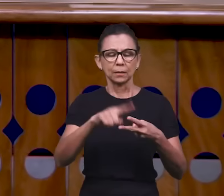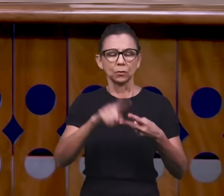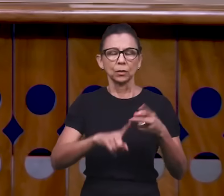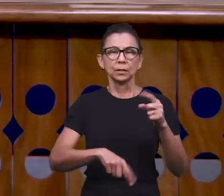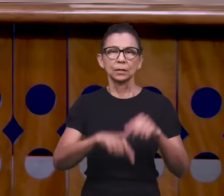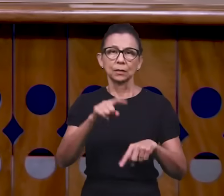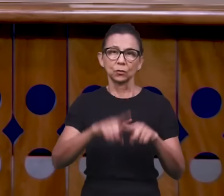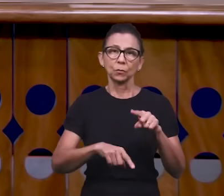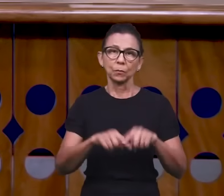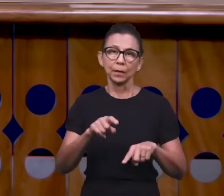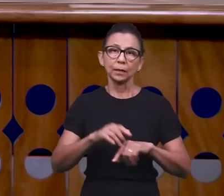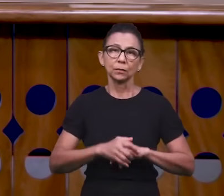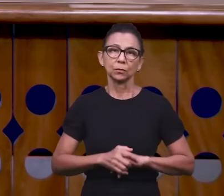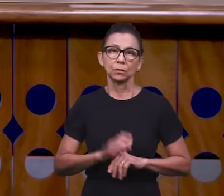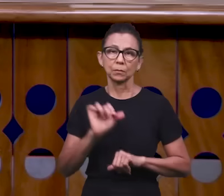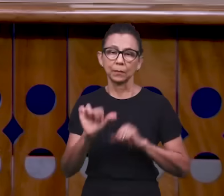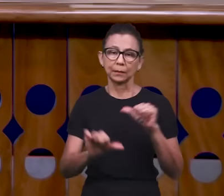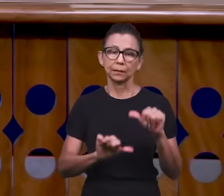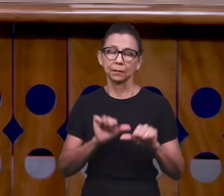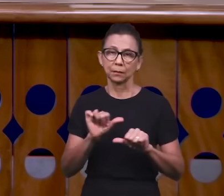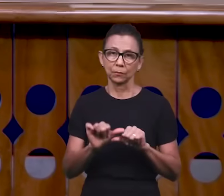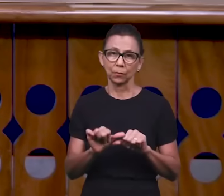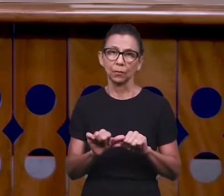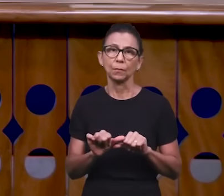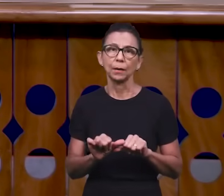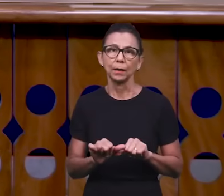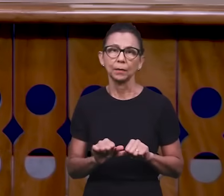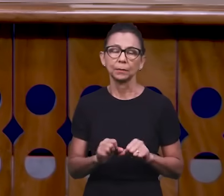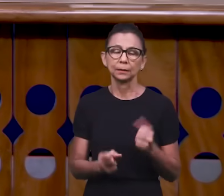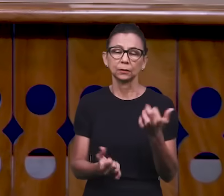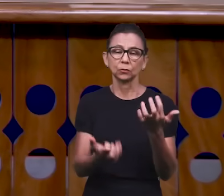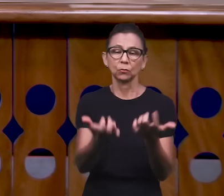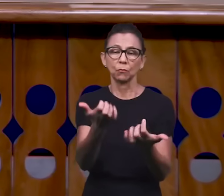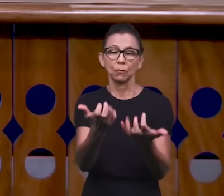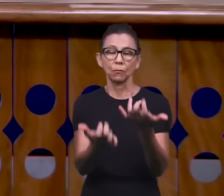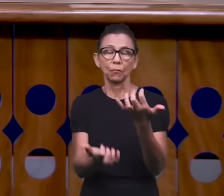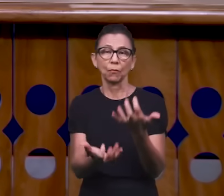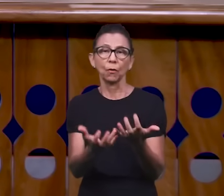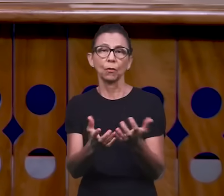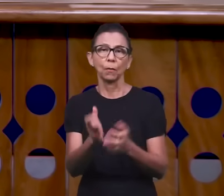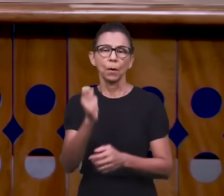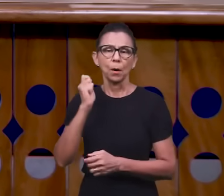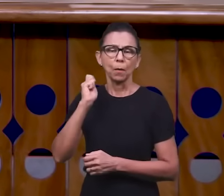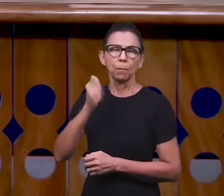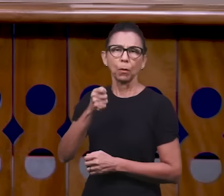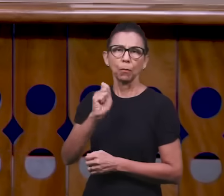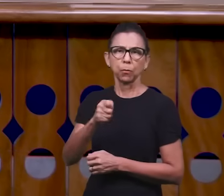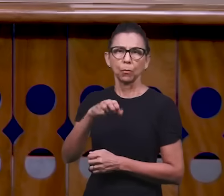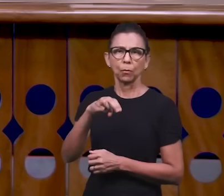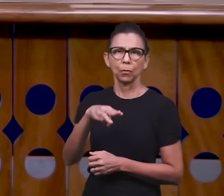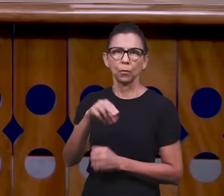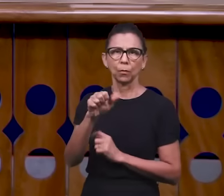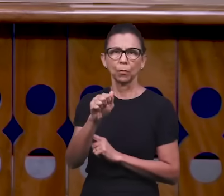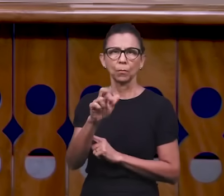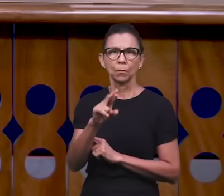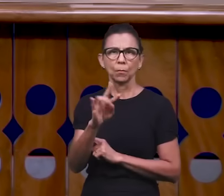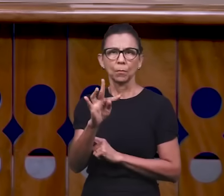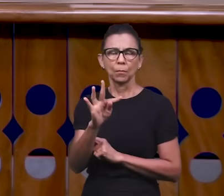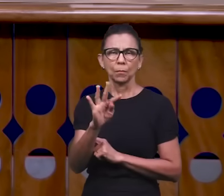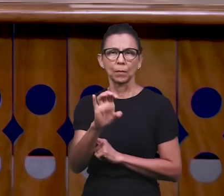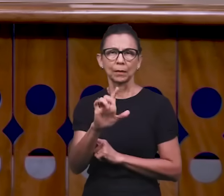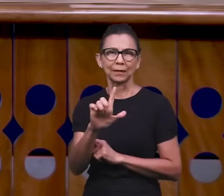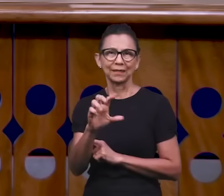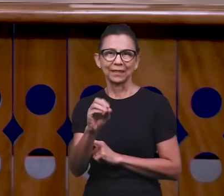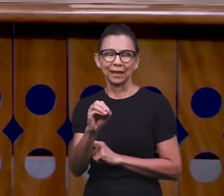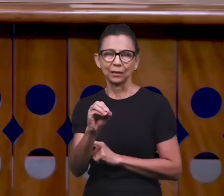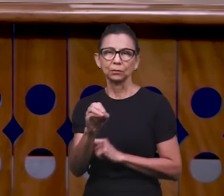e foice em lanças, é necessária a ação do fogo, da bigorna e do martelo. Isso é tanto estranho quanto difícil